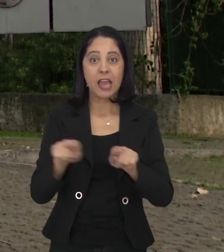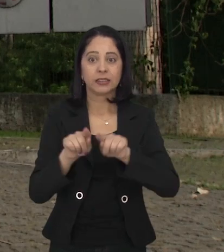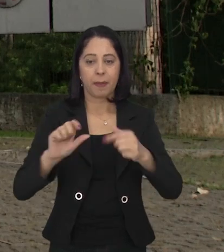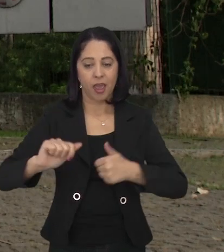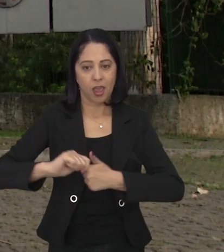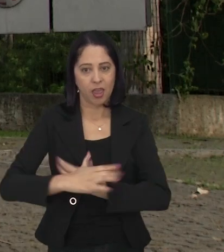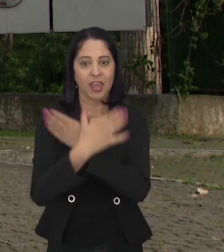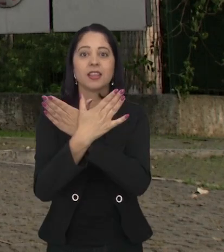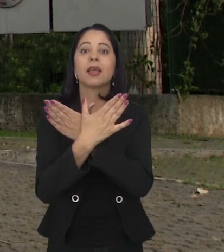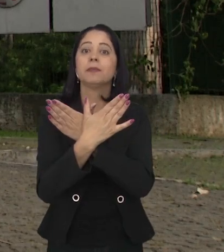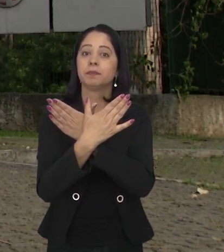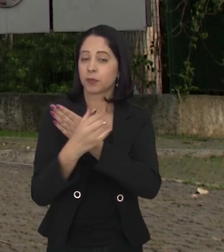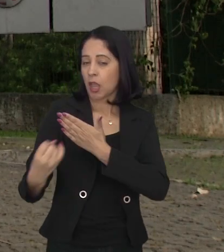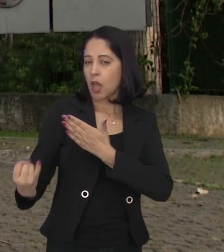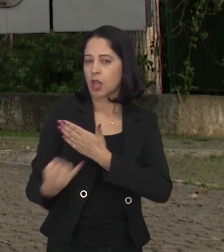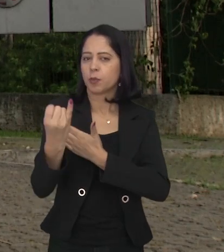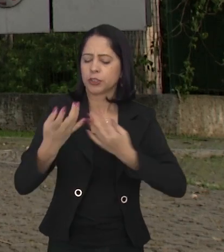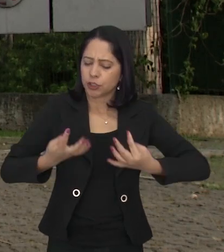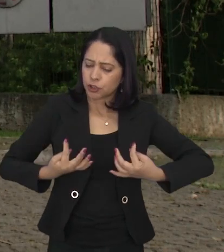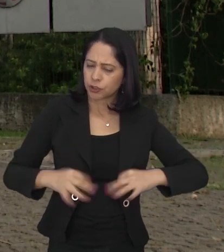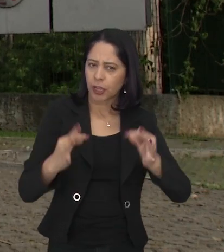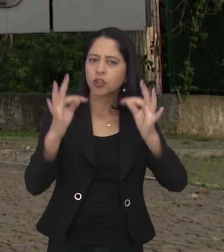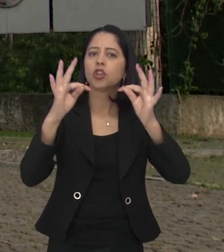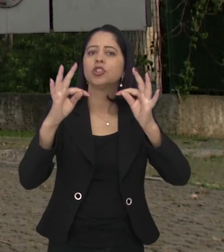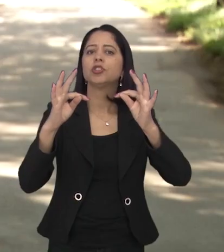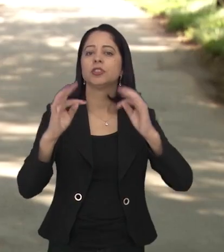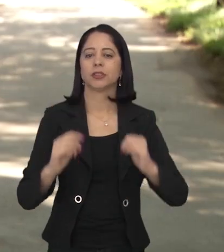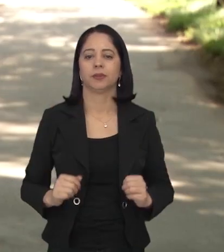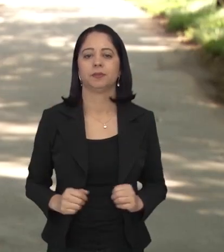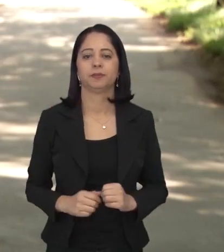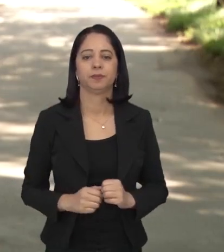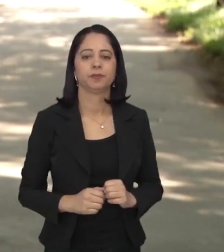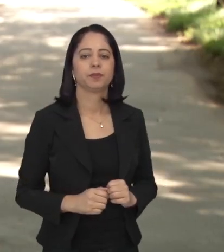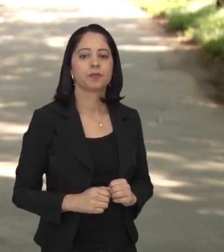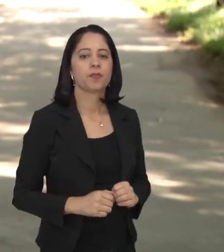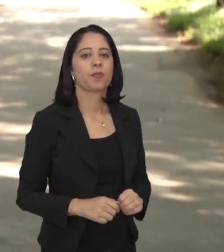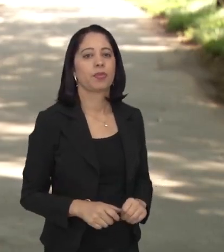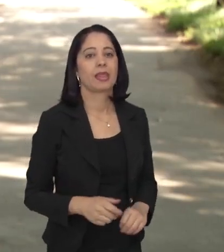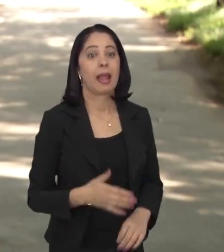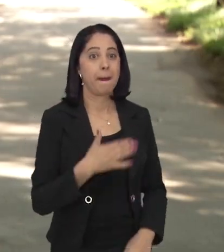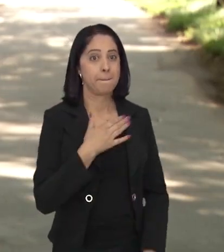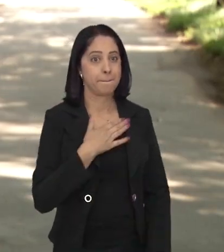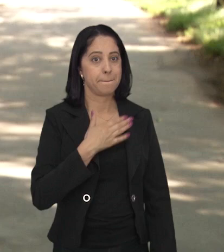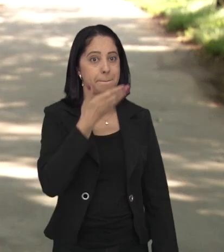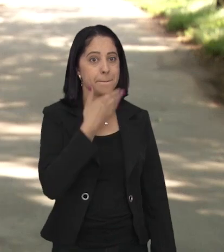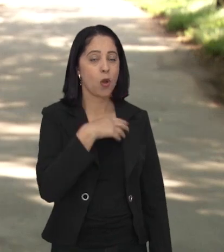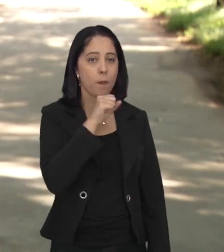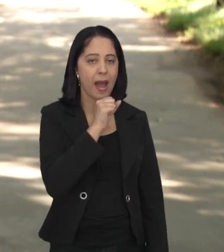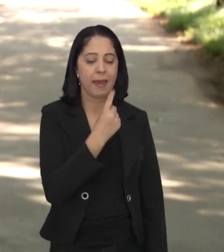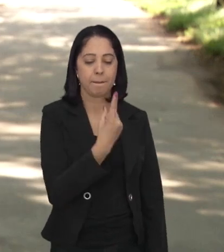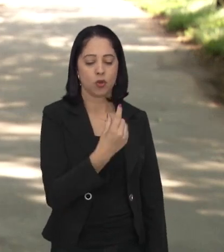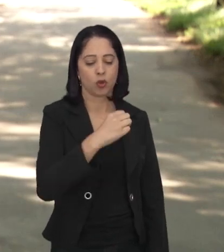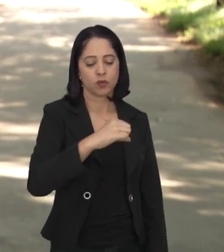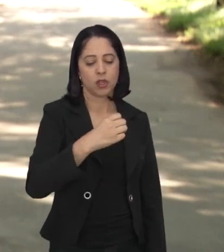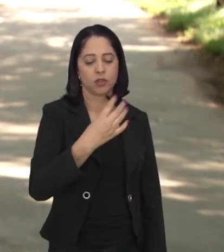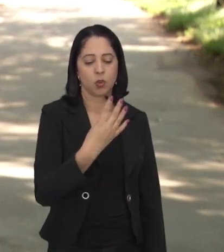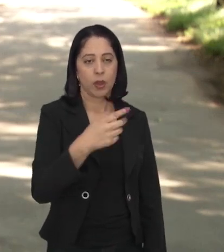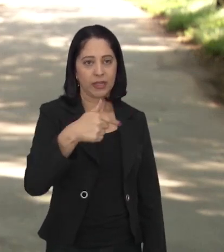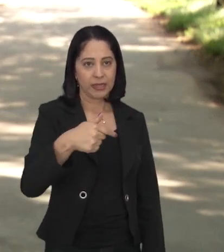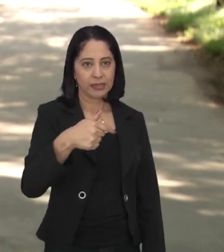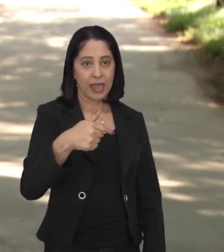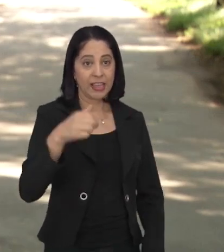fundamentais para o crescimento da tecnologia no município. Nomeou meu pai em 47